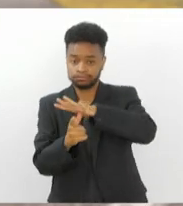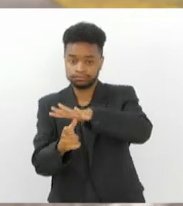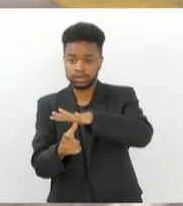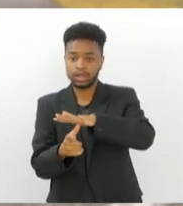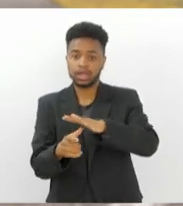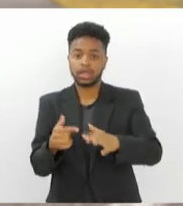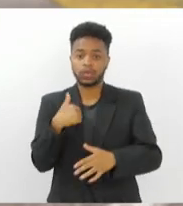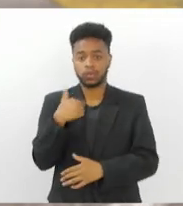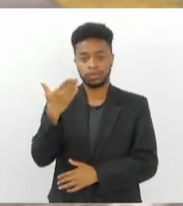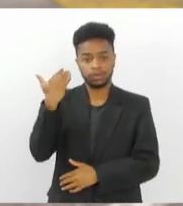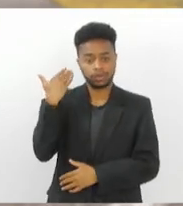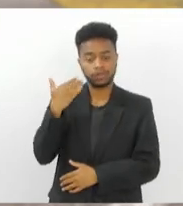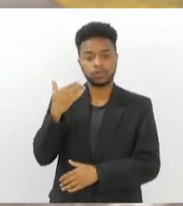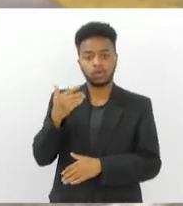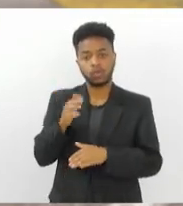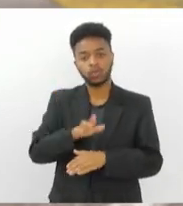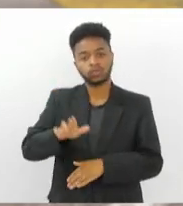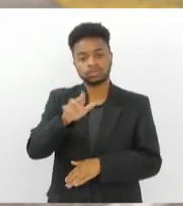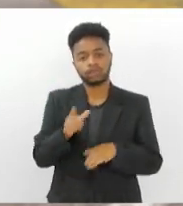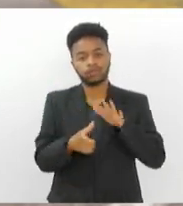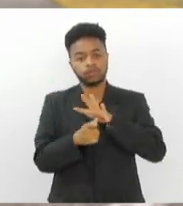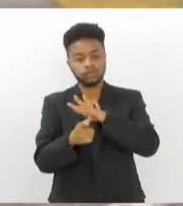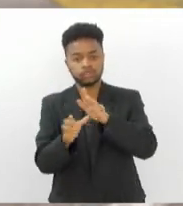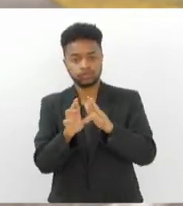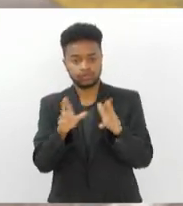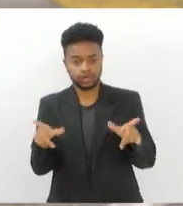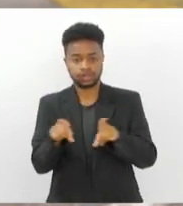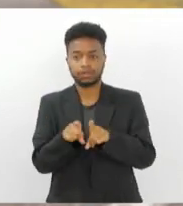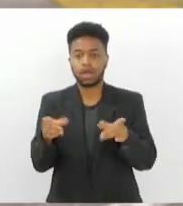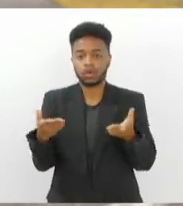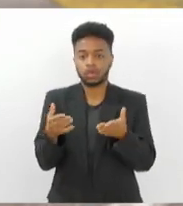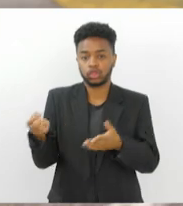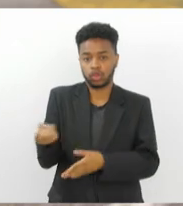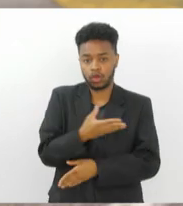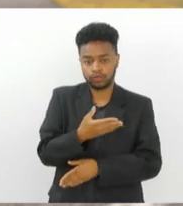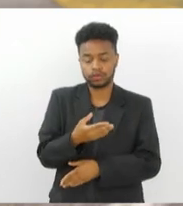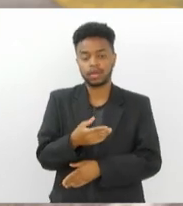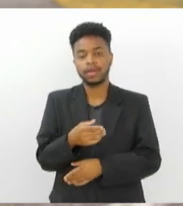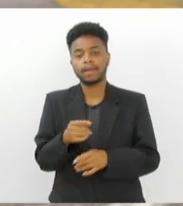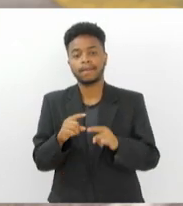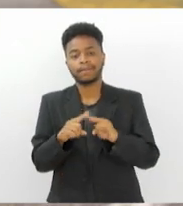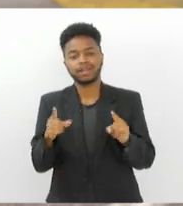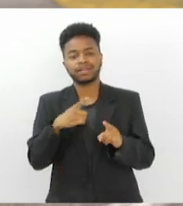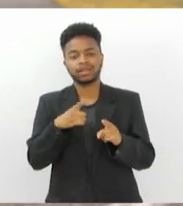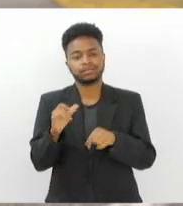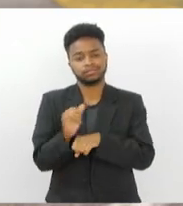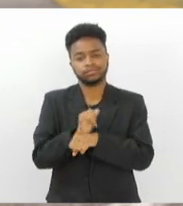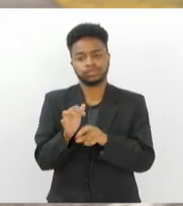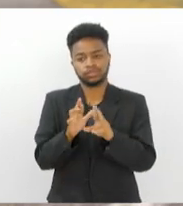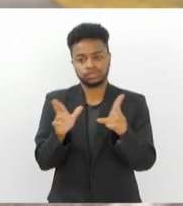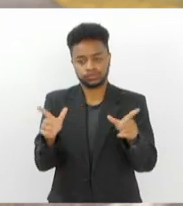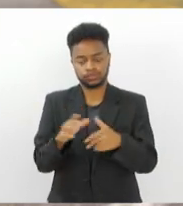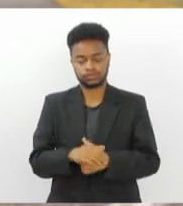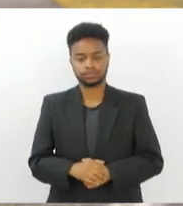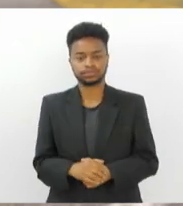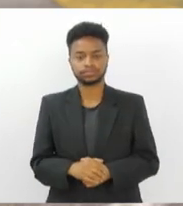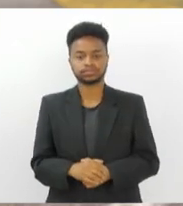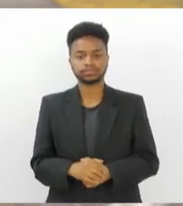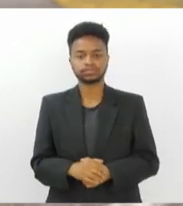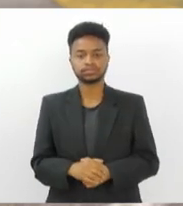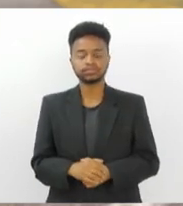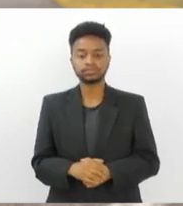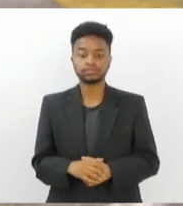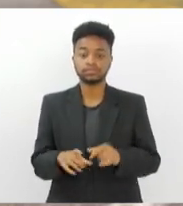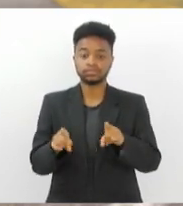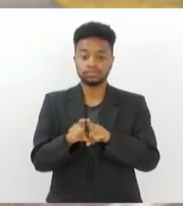Eu voava uma aeronave diferente então uma aeronave nova também bimotor mas com outros procedimentos e em alguns